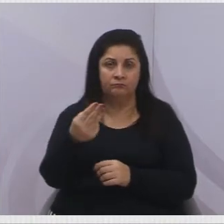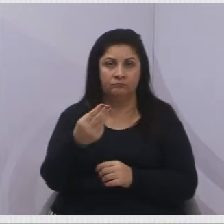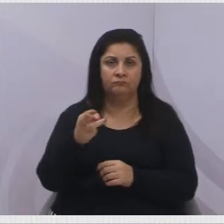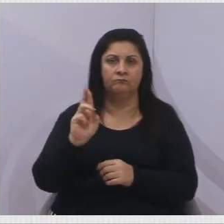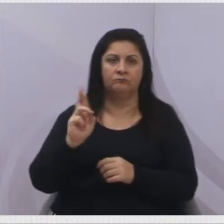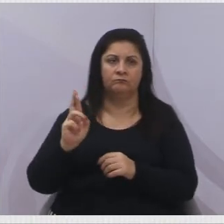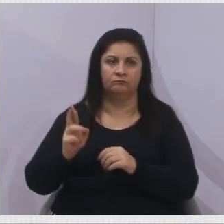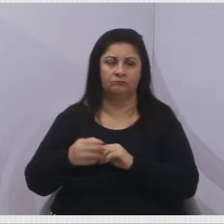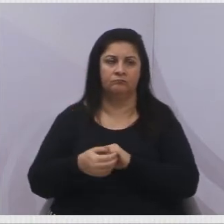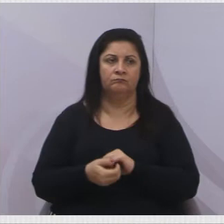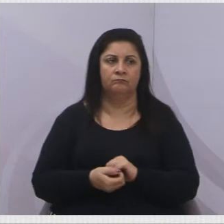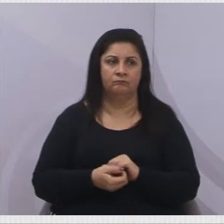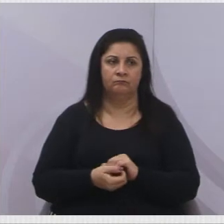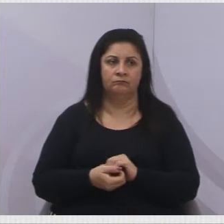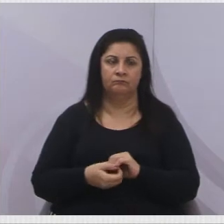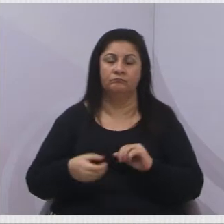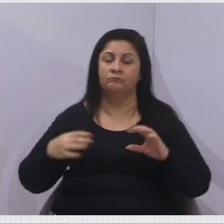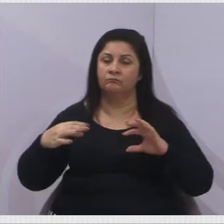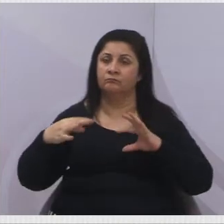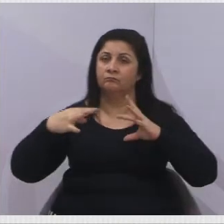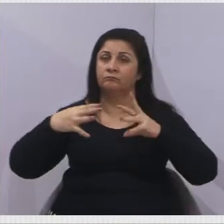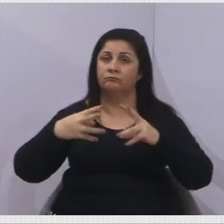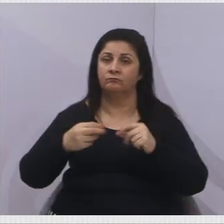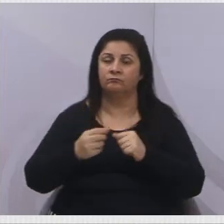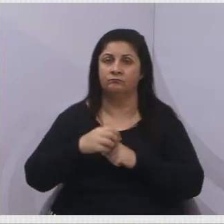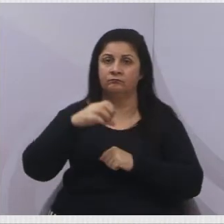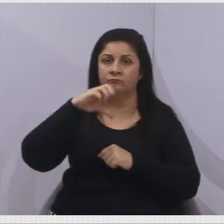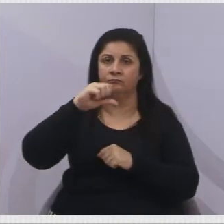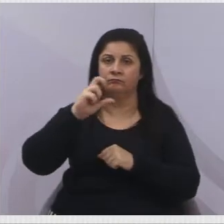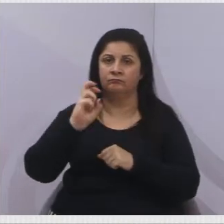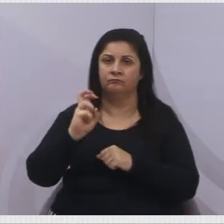33.170.170 e fechamos o quadrimestre com R$